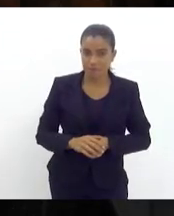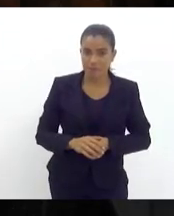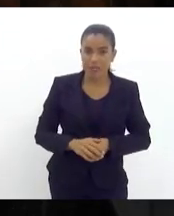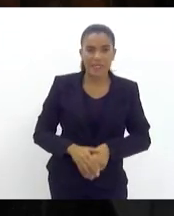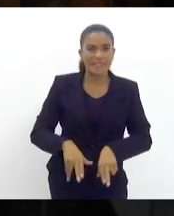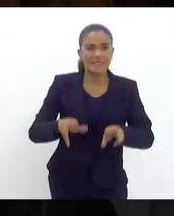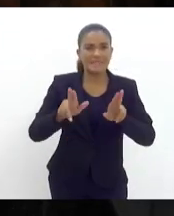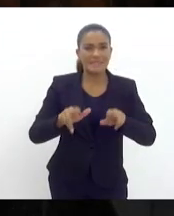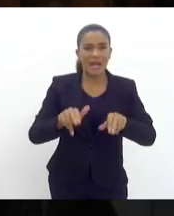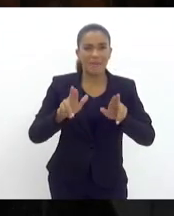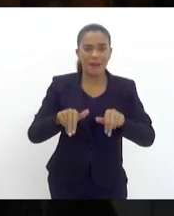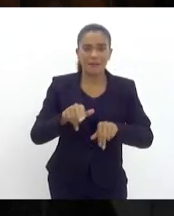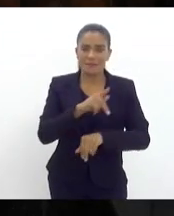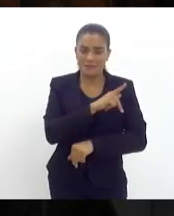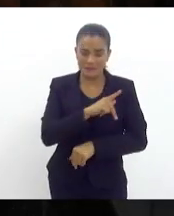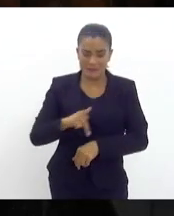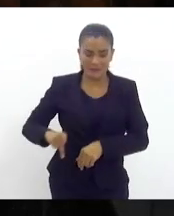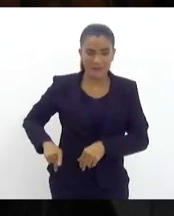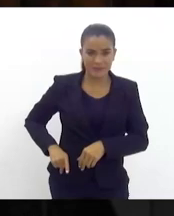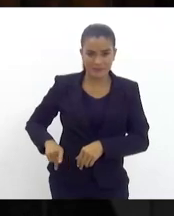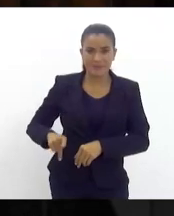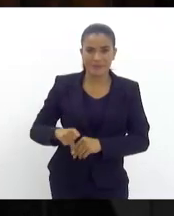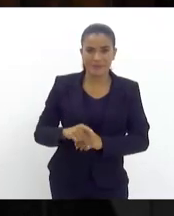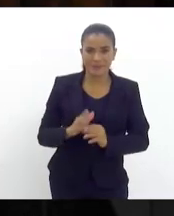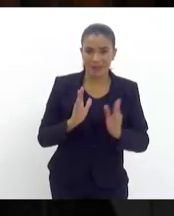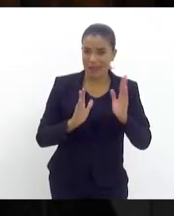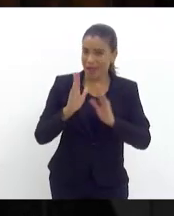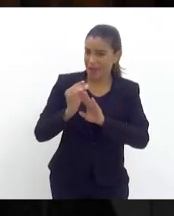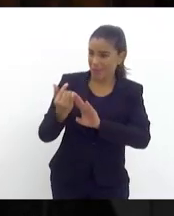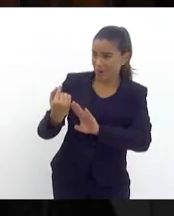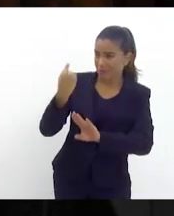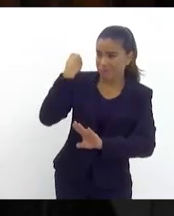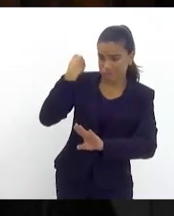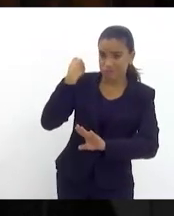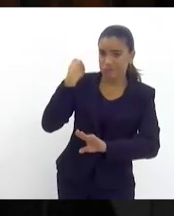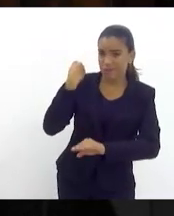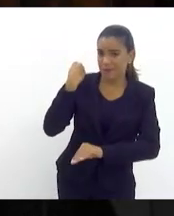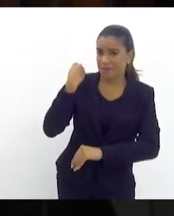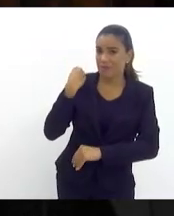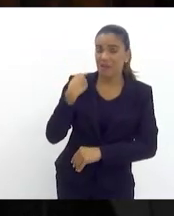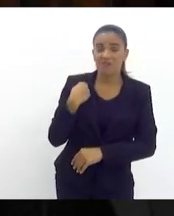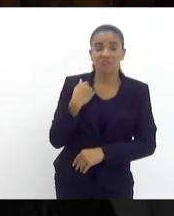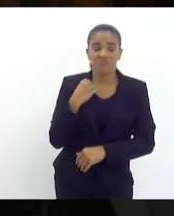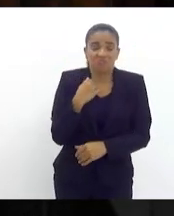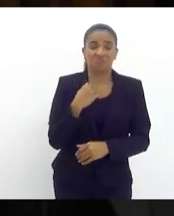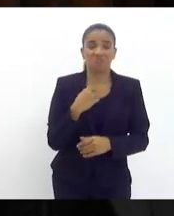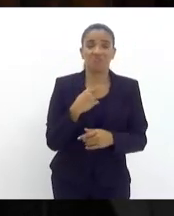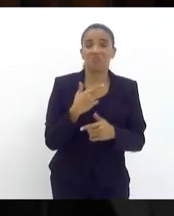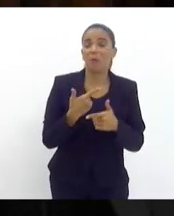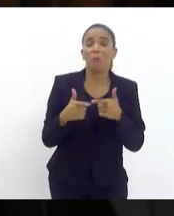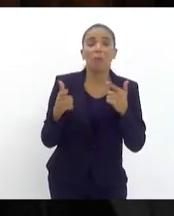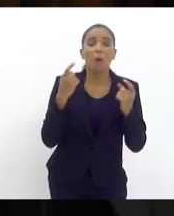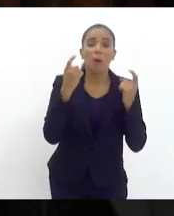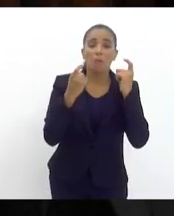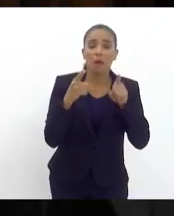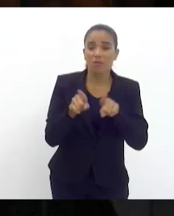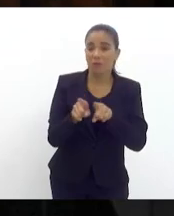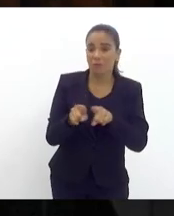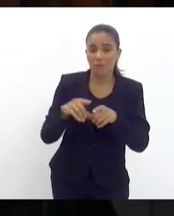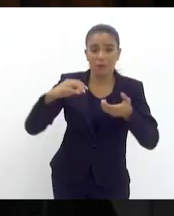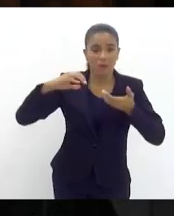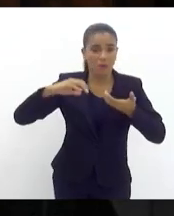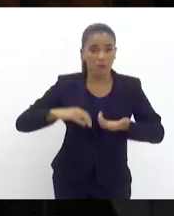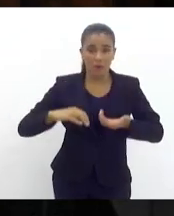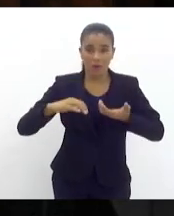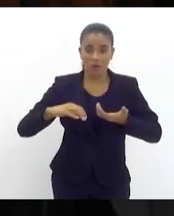o Presidente da República da época nem tão pouco o Congresso Nacional